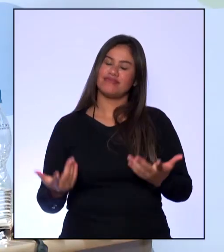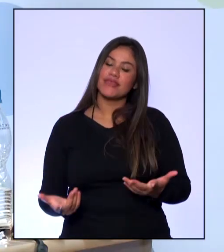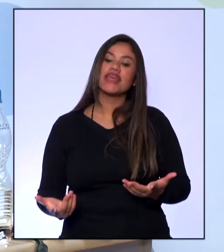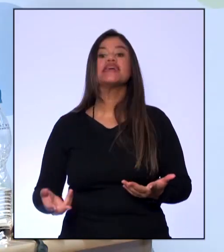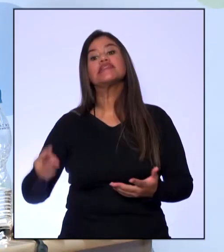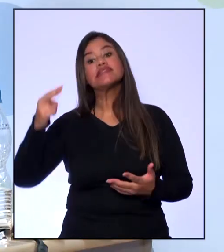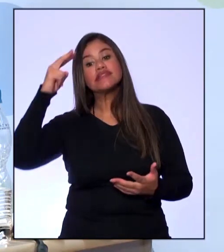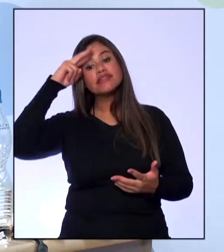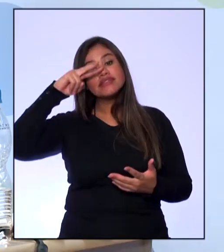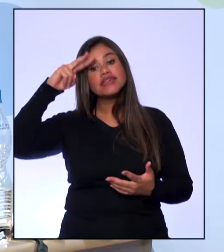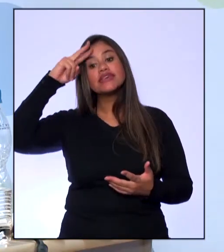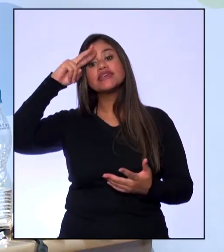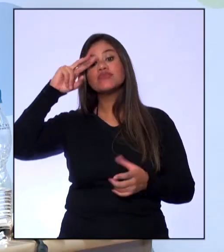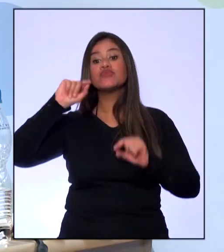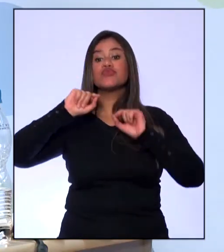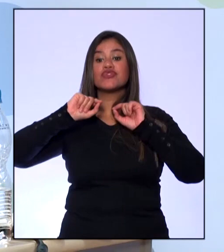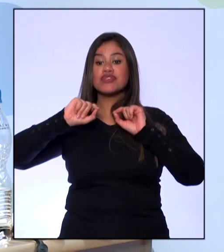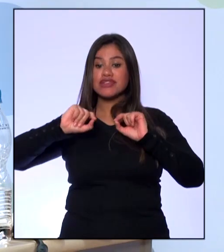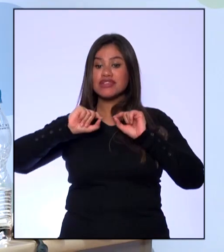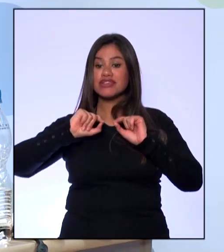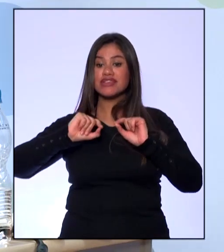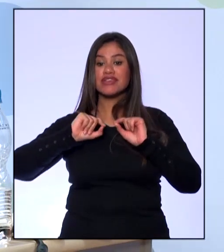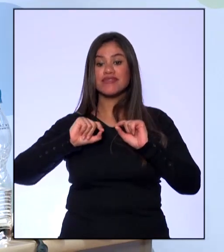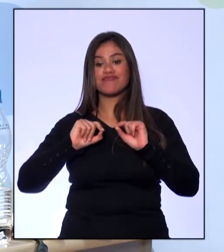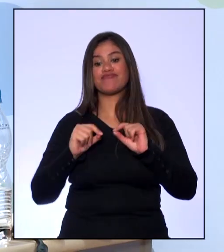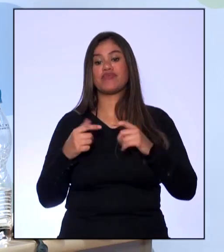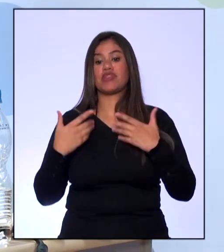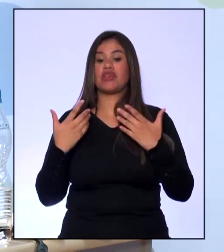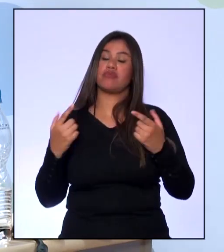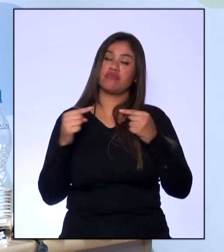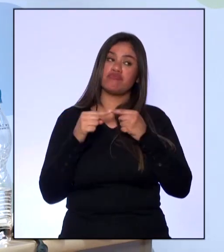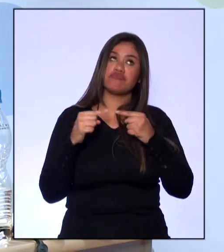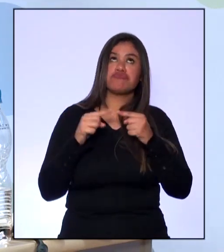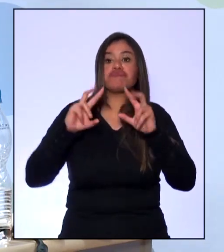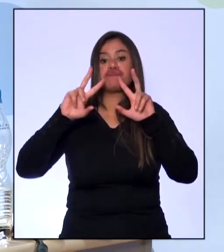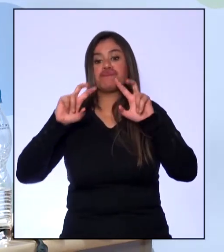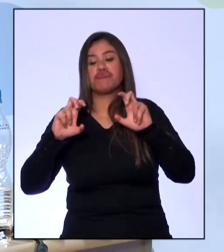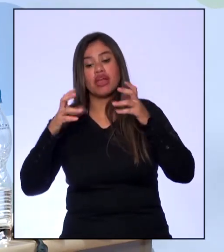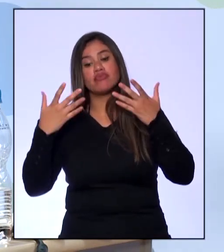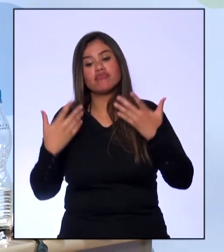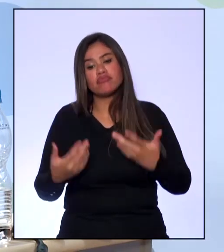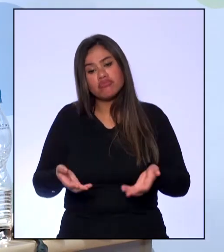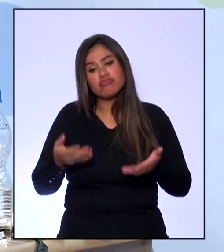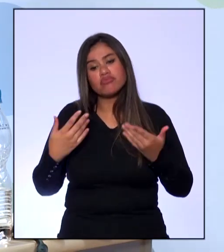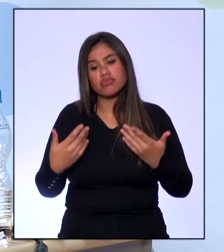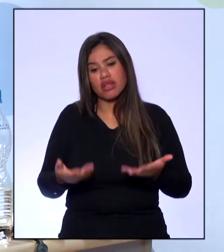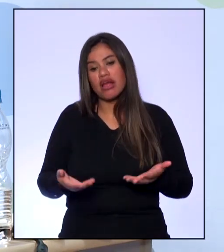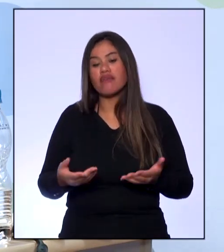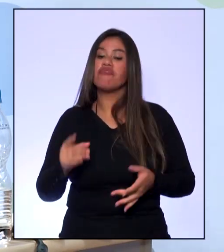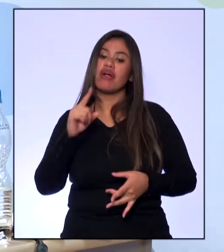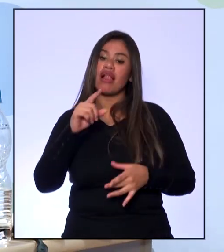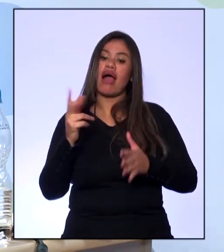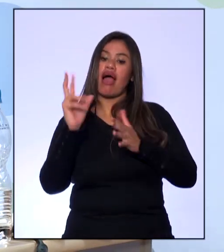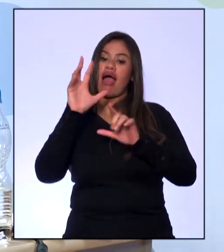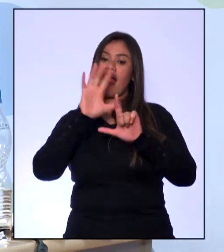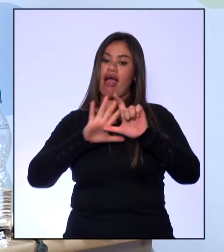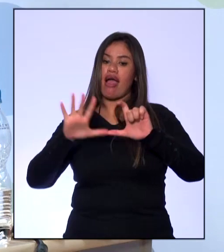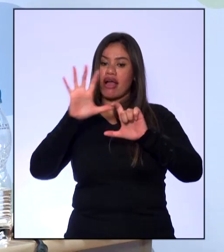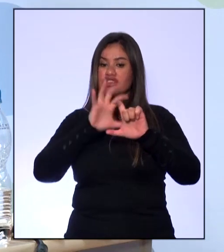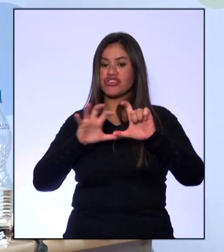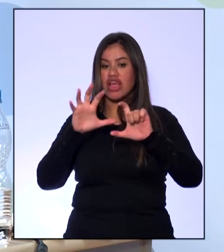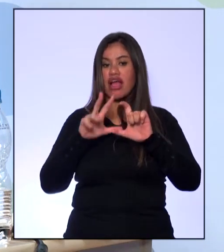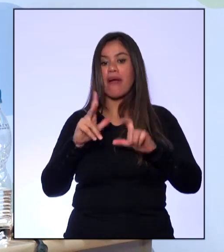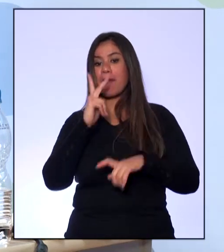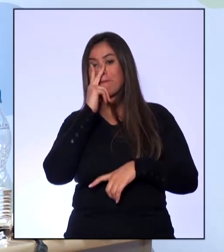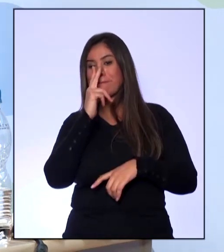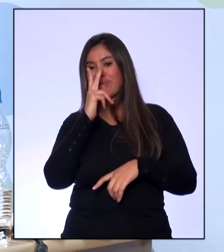disse a vocês que o humor acontece quando é um assunto mais leve. Tudo bem, ali parece um assunto super leve, mas a menina